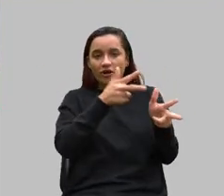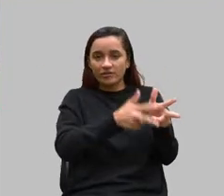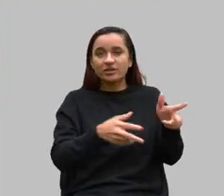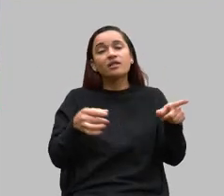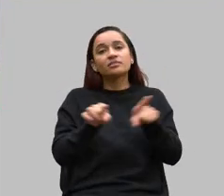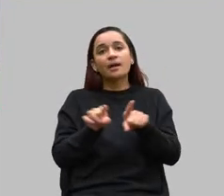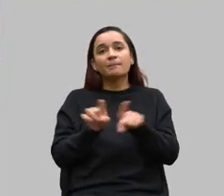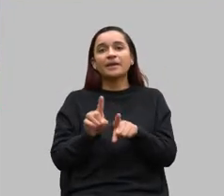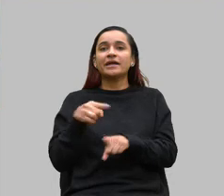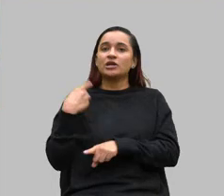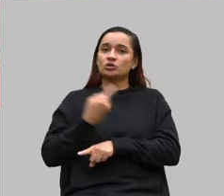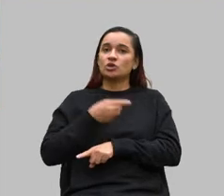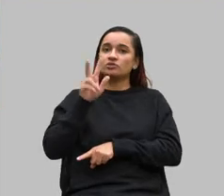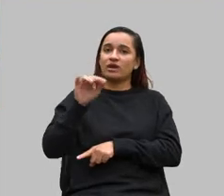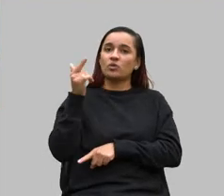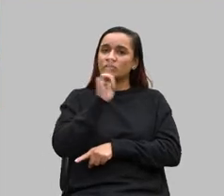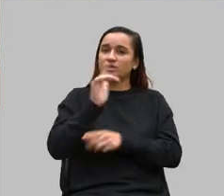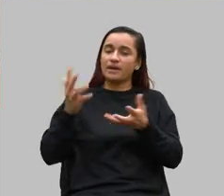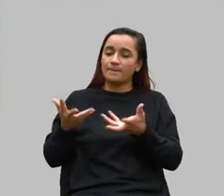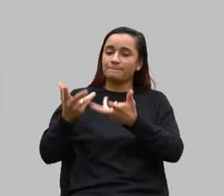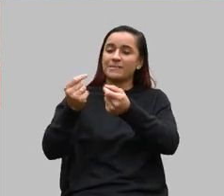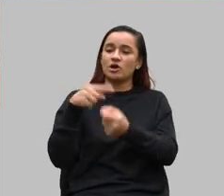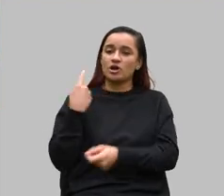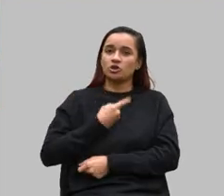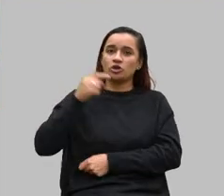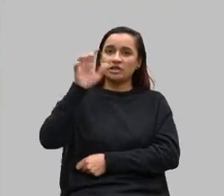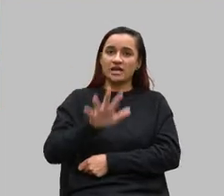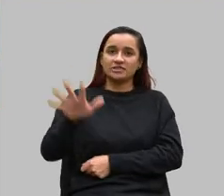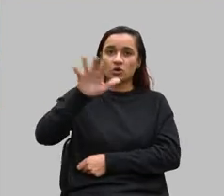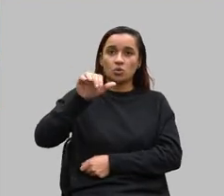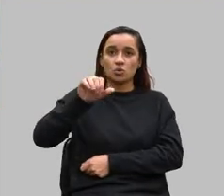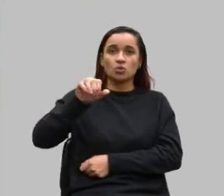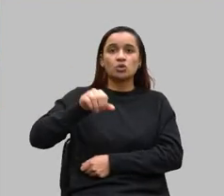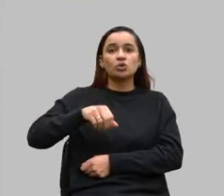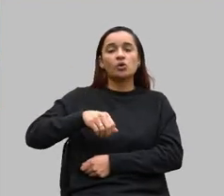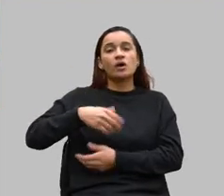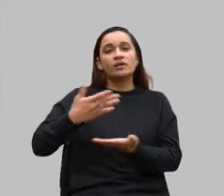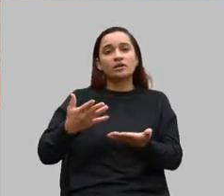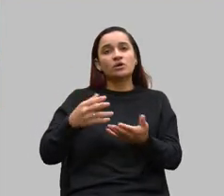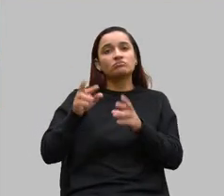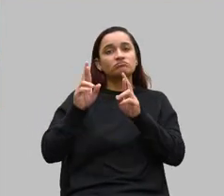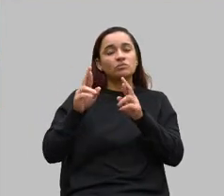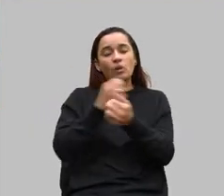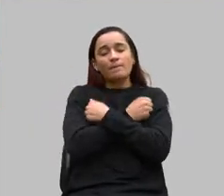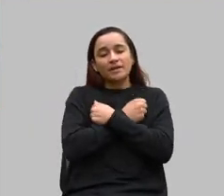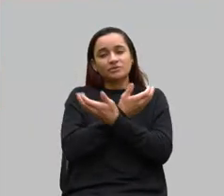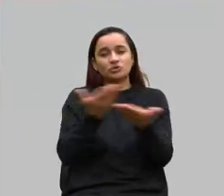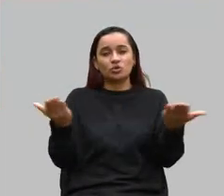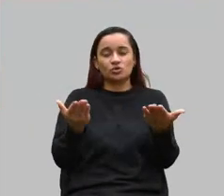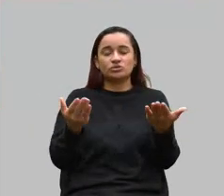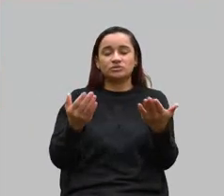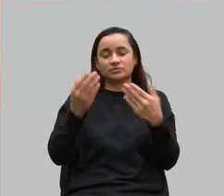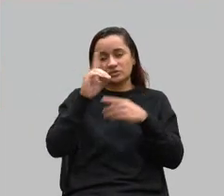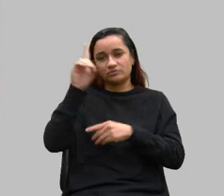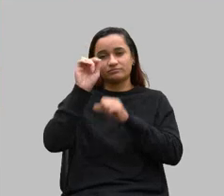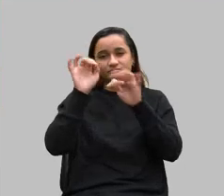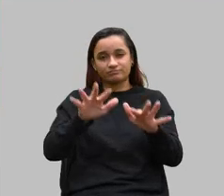Prete na nossa região na no nosso extremo sul e na nossa Caravelas um abraço a todos Fi com Deus